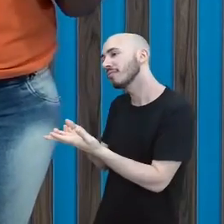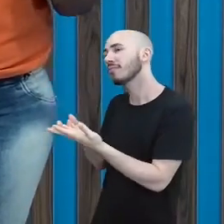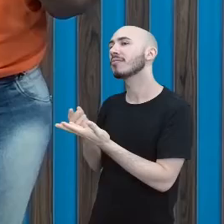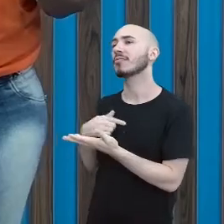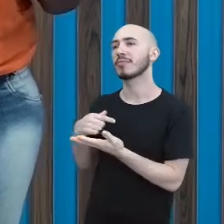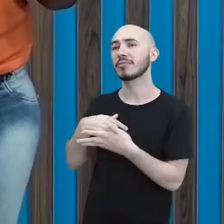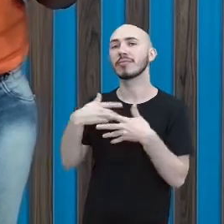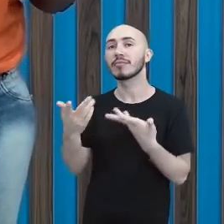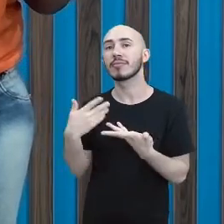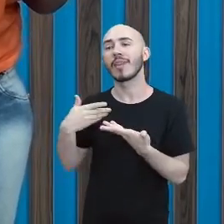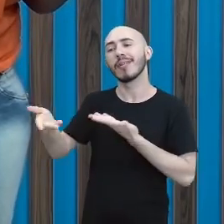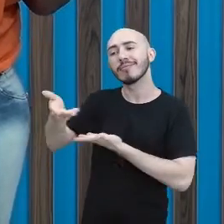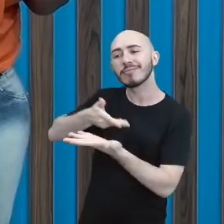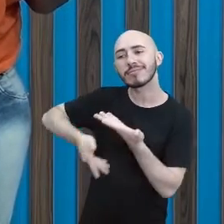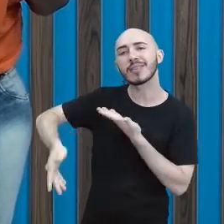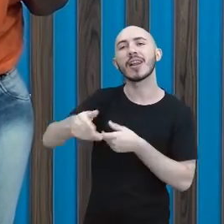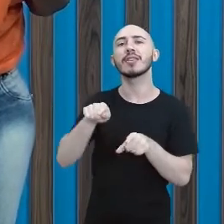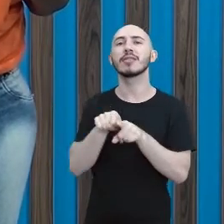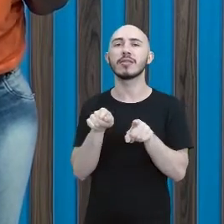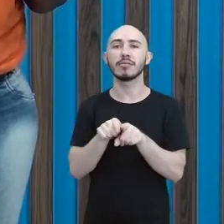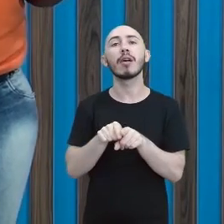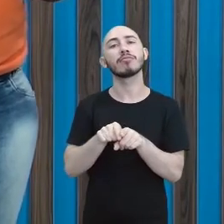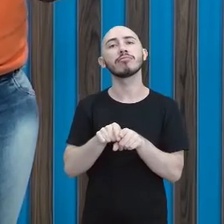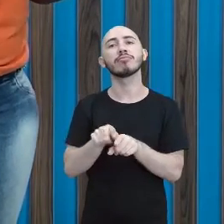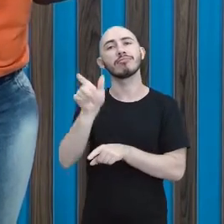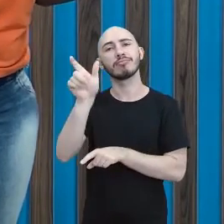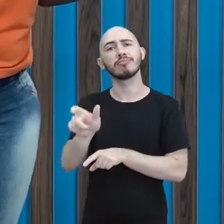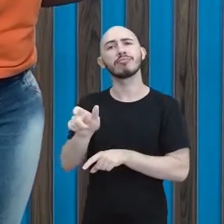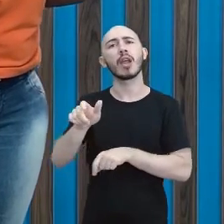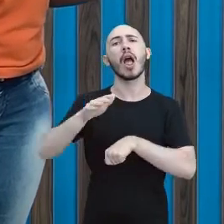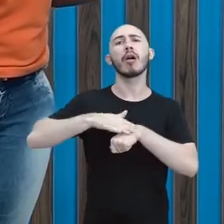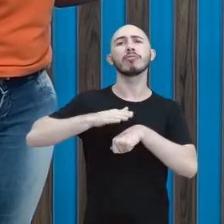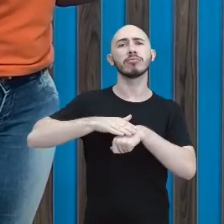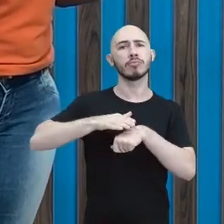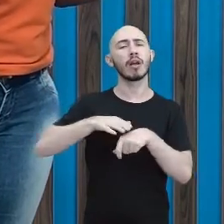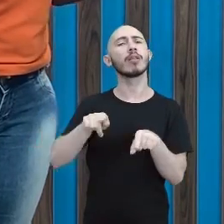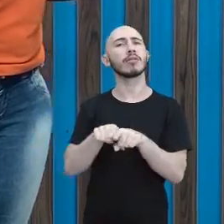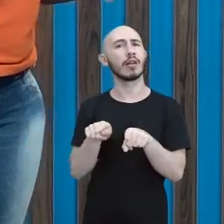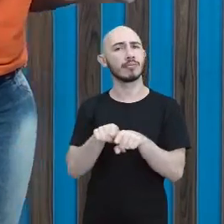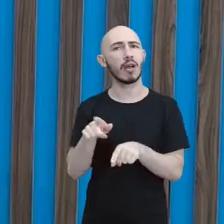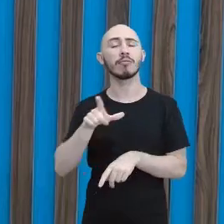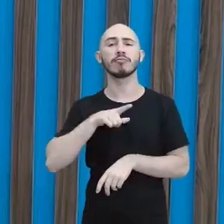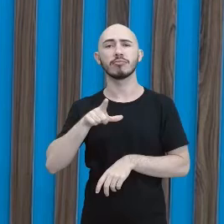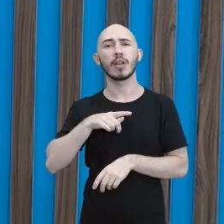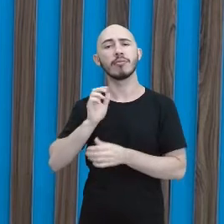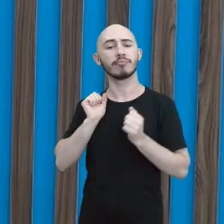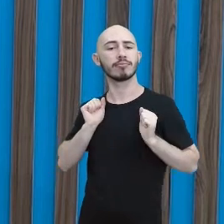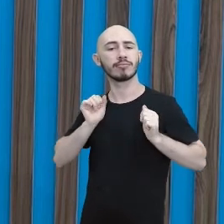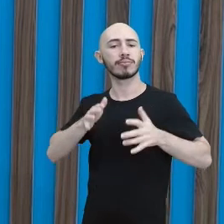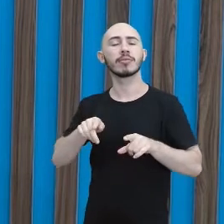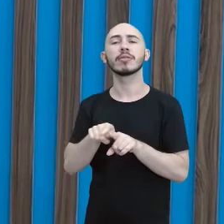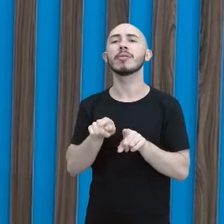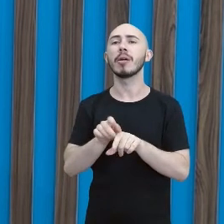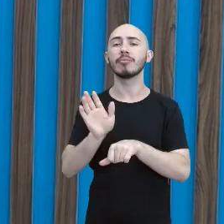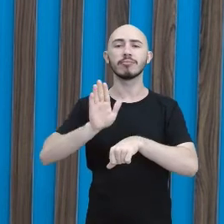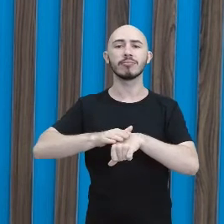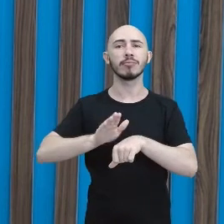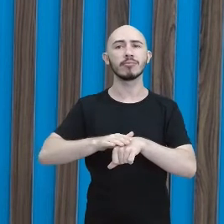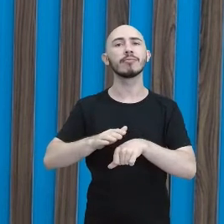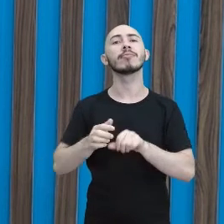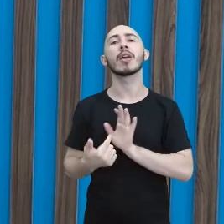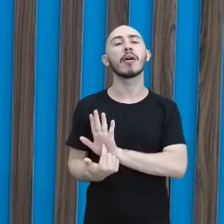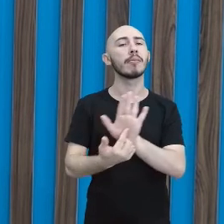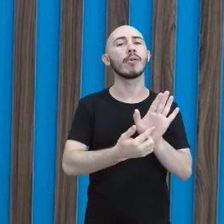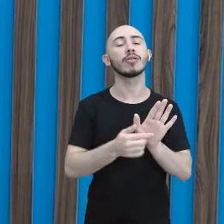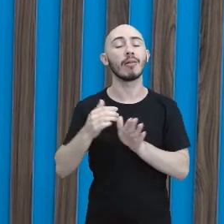ser o autor. Ele começa a ter também a voz. Ele começa a ter atitudes que nos